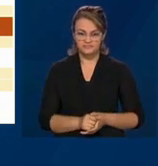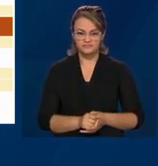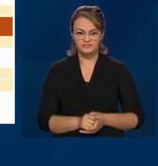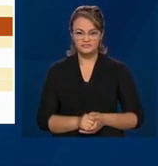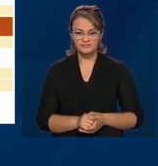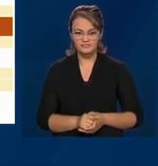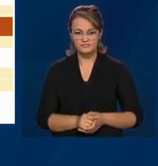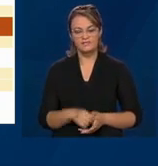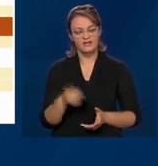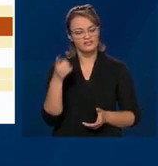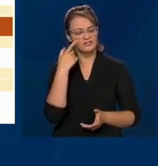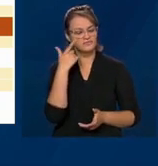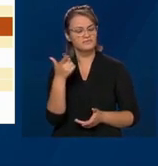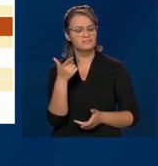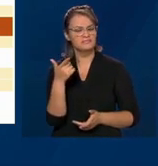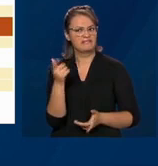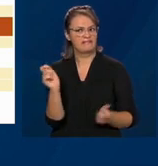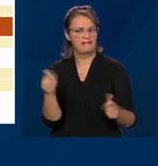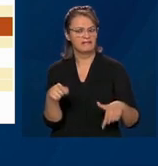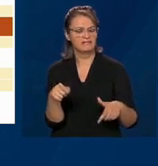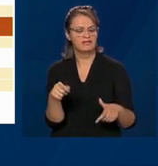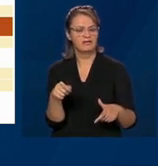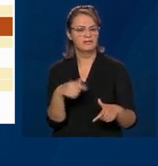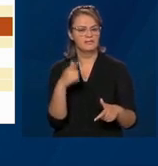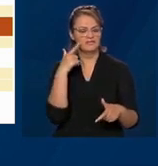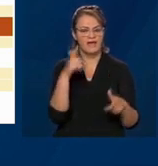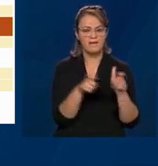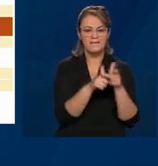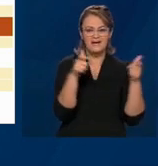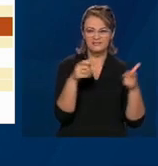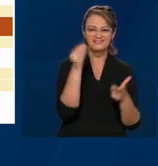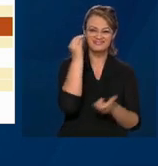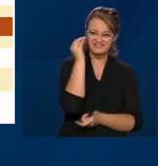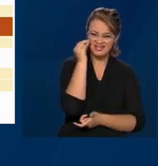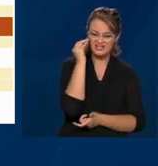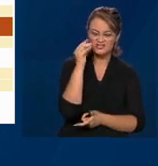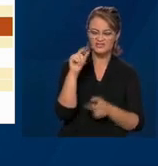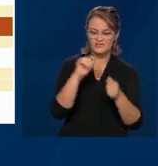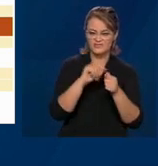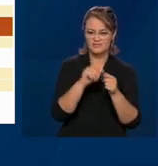era possível fazer a relação entre a maioria dos testes